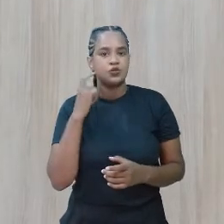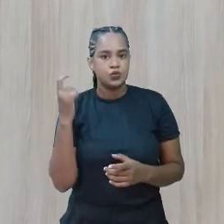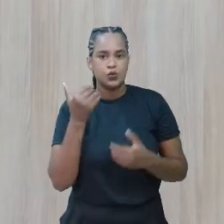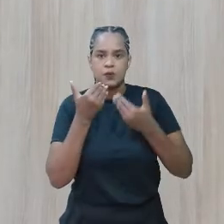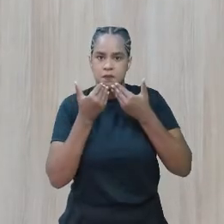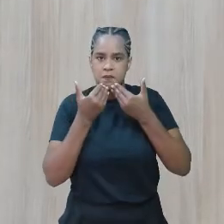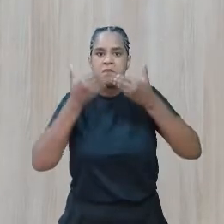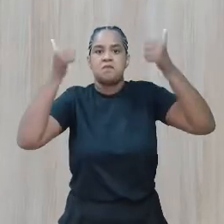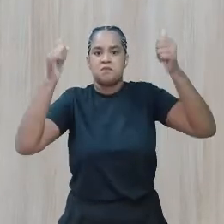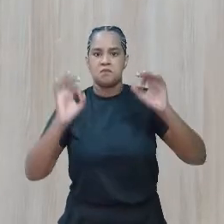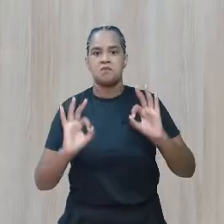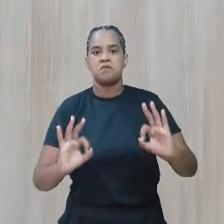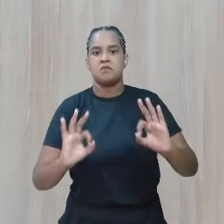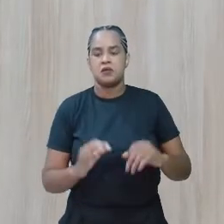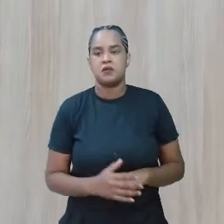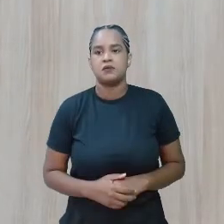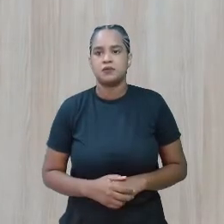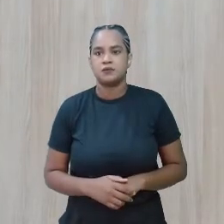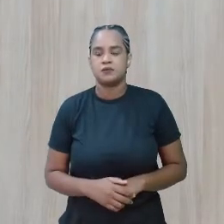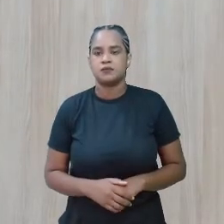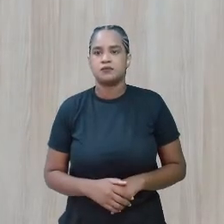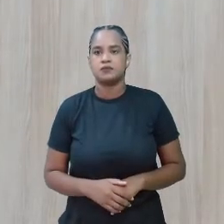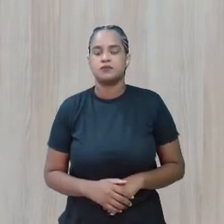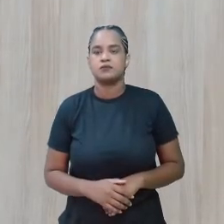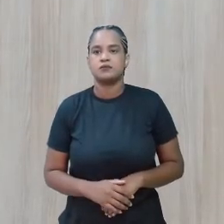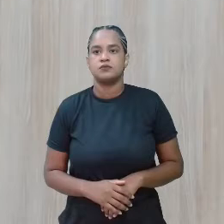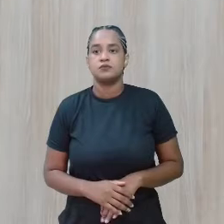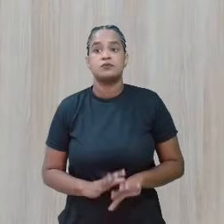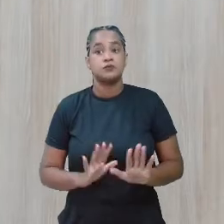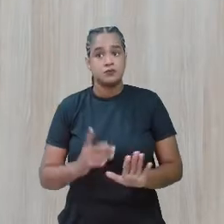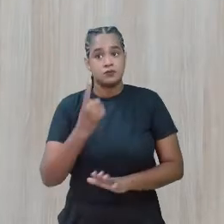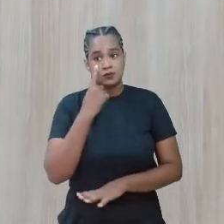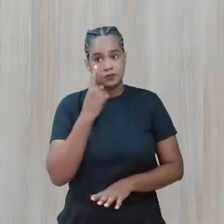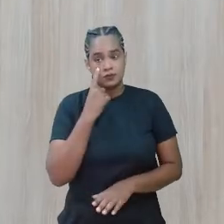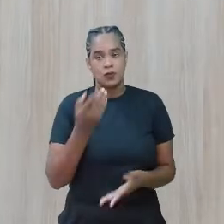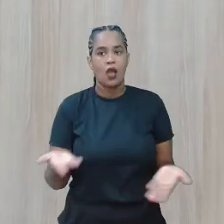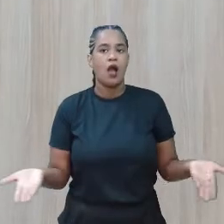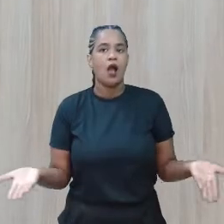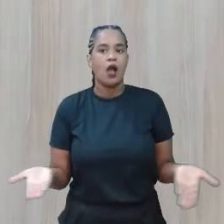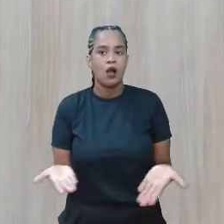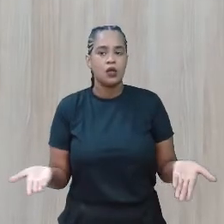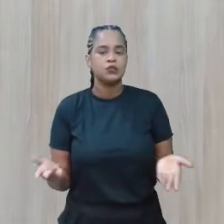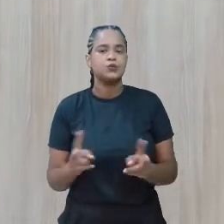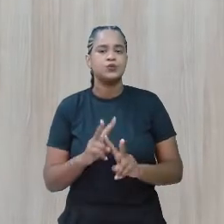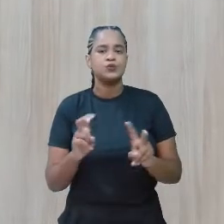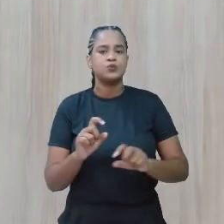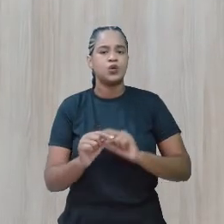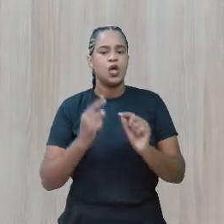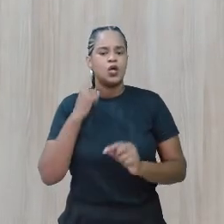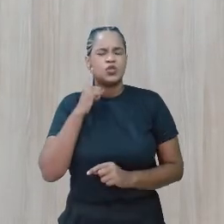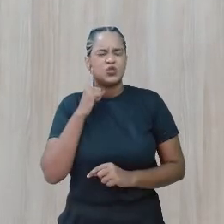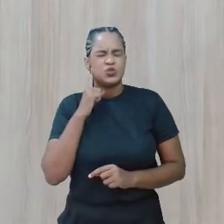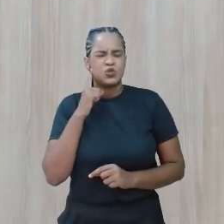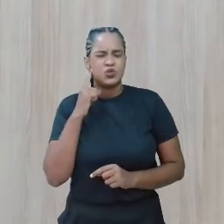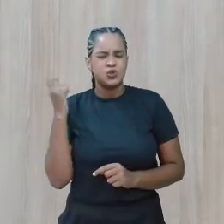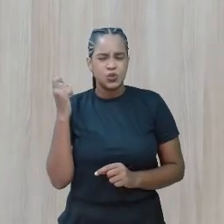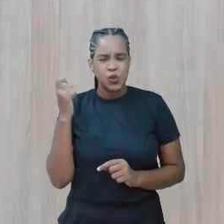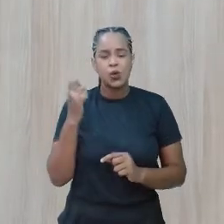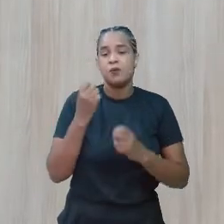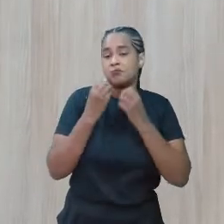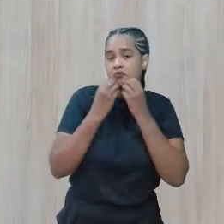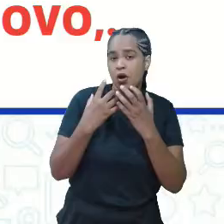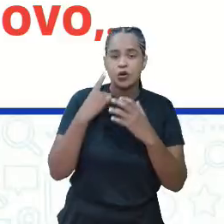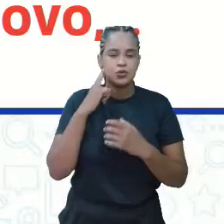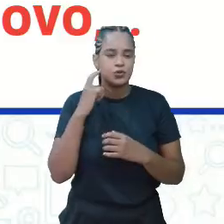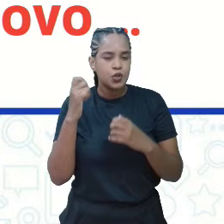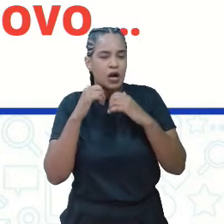ok? Vamos continuar. Mas, pessoal, a gente vai conversar agora sobre as questões dos sons agradáveis